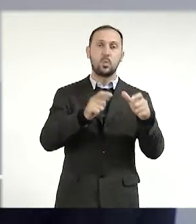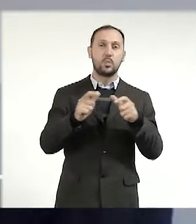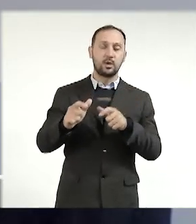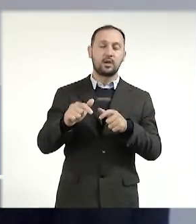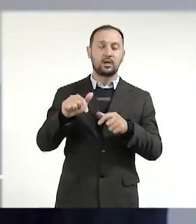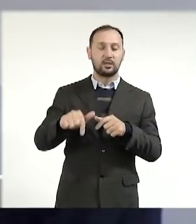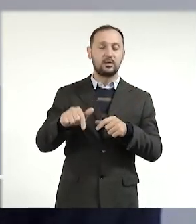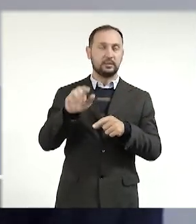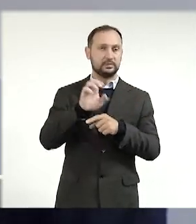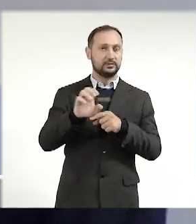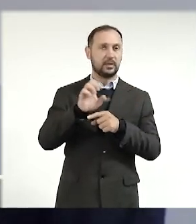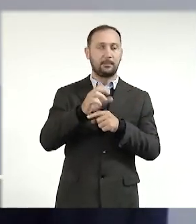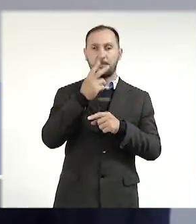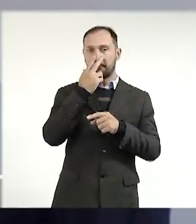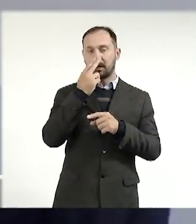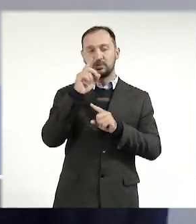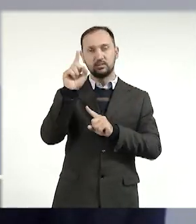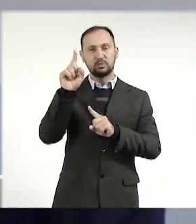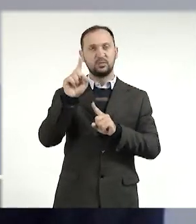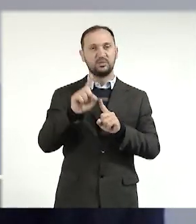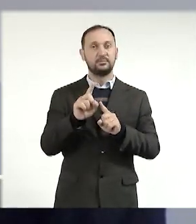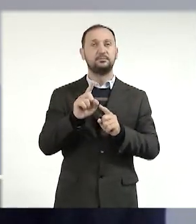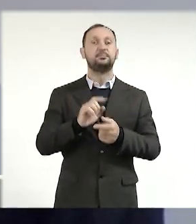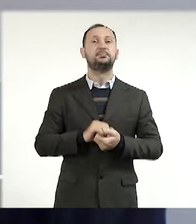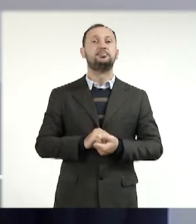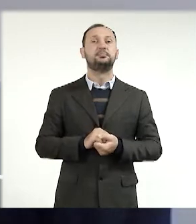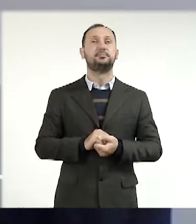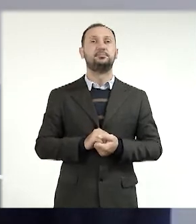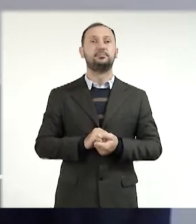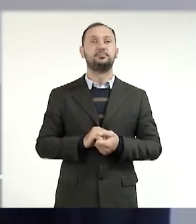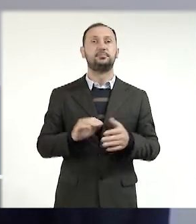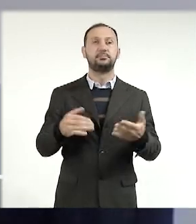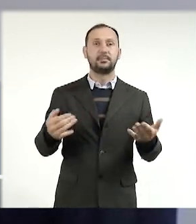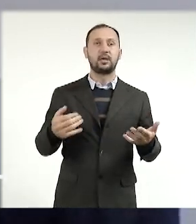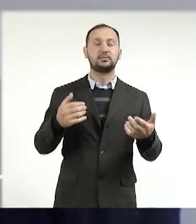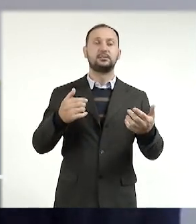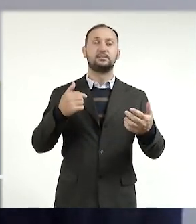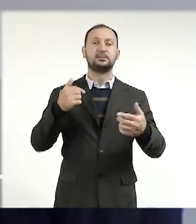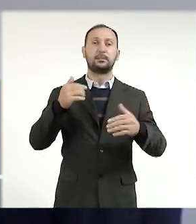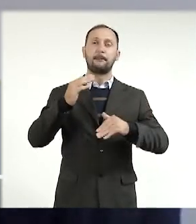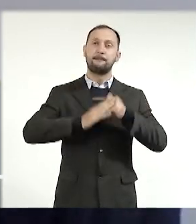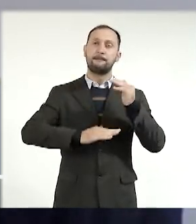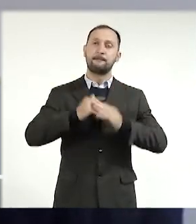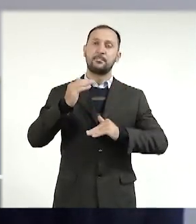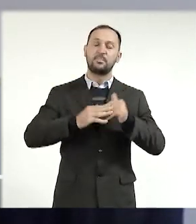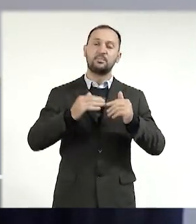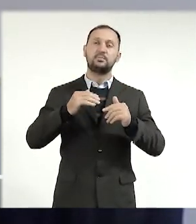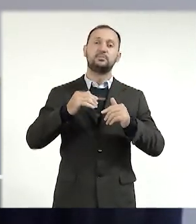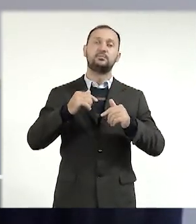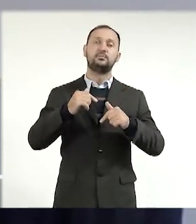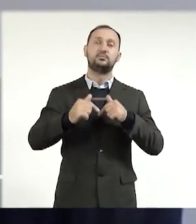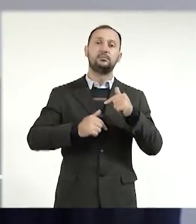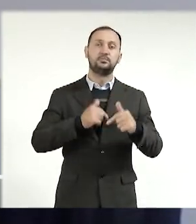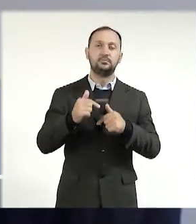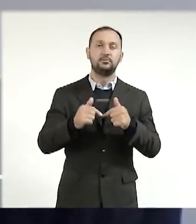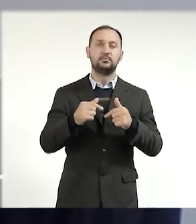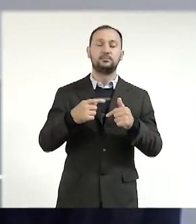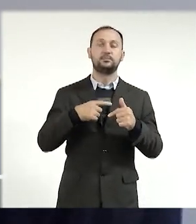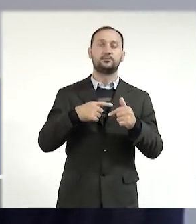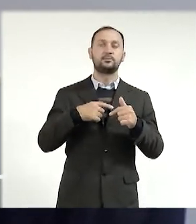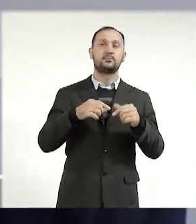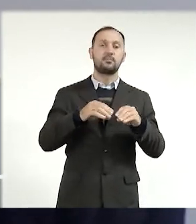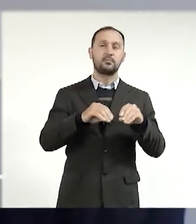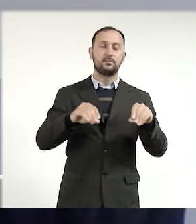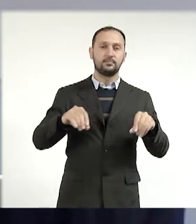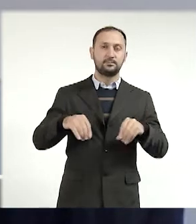país. Alguns casos aqui no Estado, graças a Deus isso tem diminuído bastante, mas trabalhadores que trabalham, às